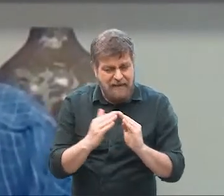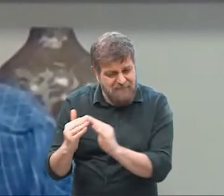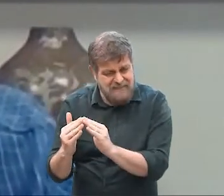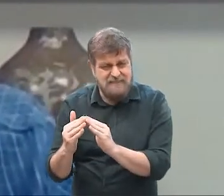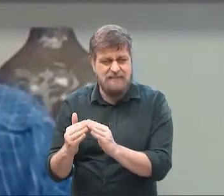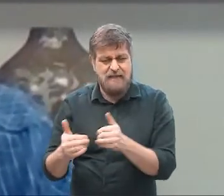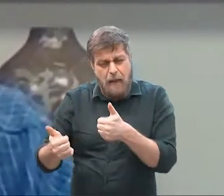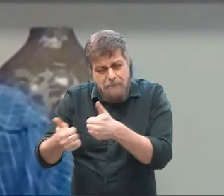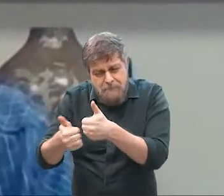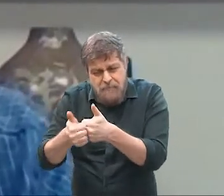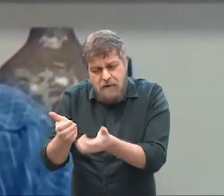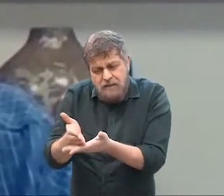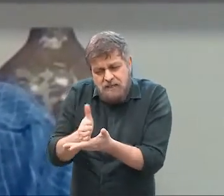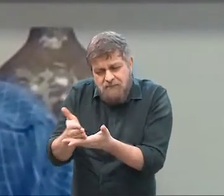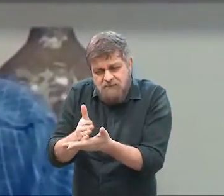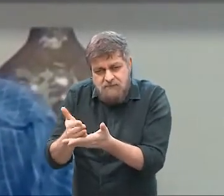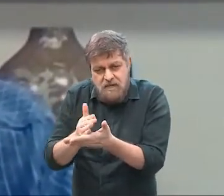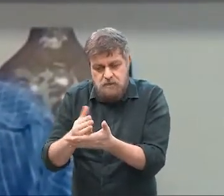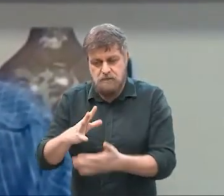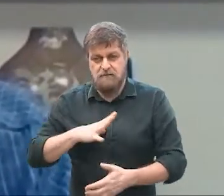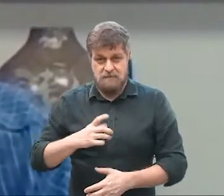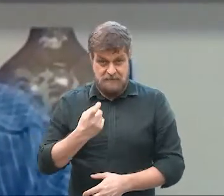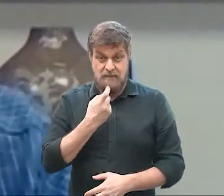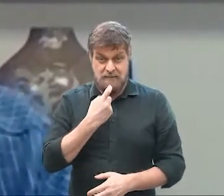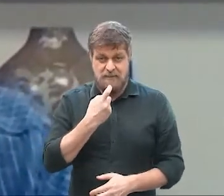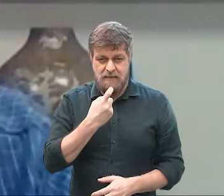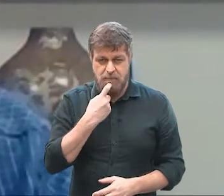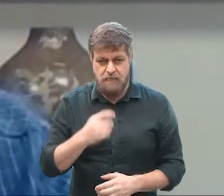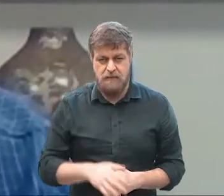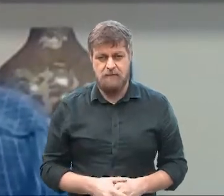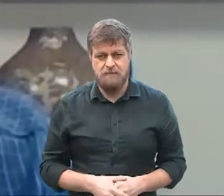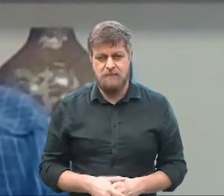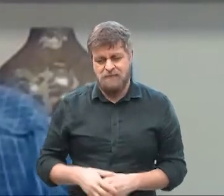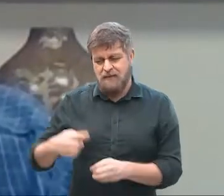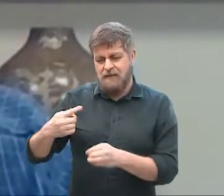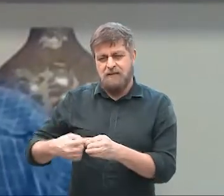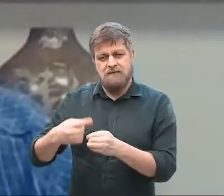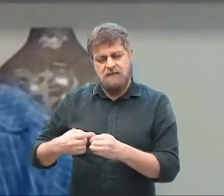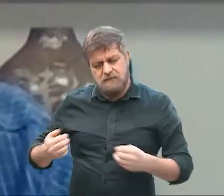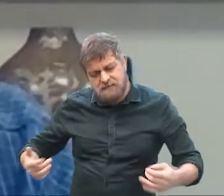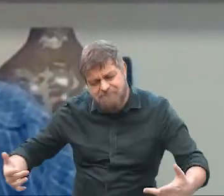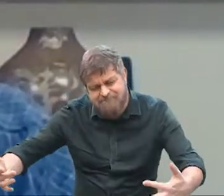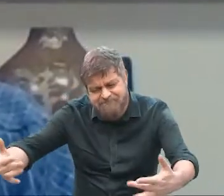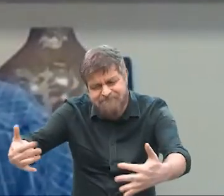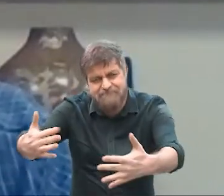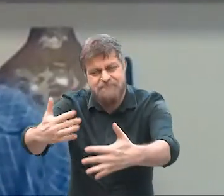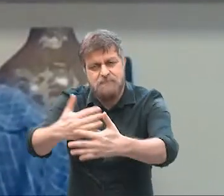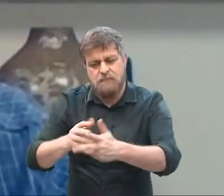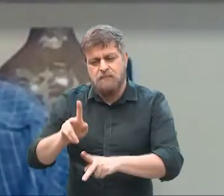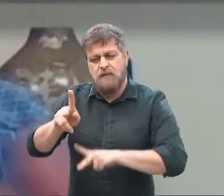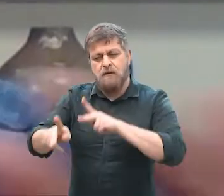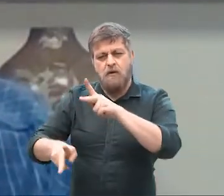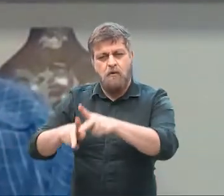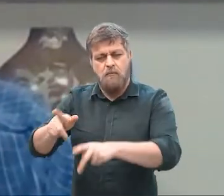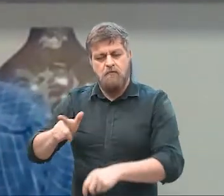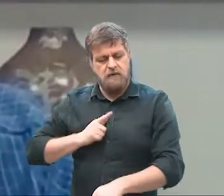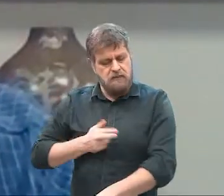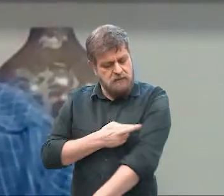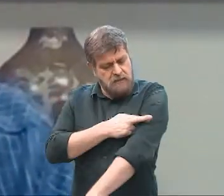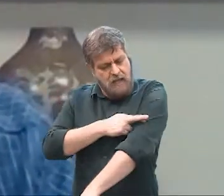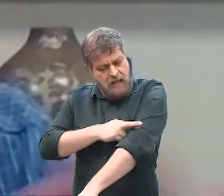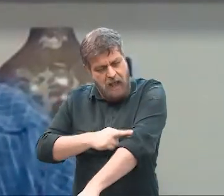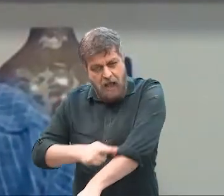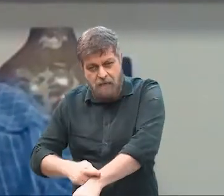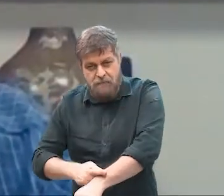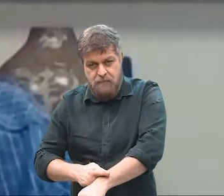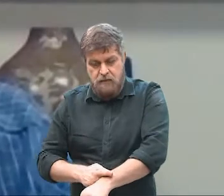cidades fronteiriças ao nosso limite geográfico, cidades hospitaleiras, um povo respeitoso,